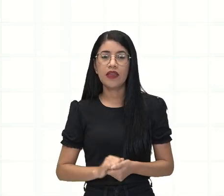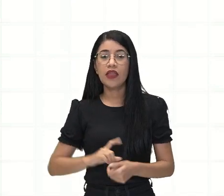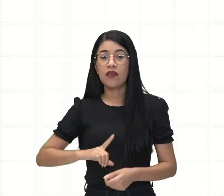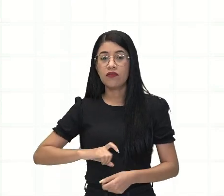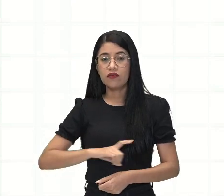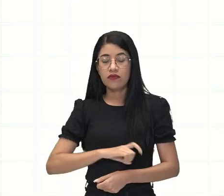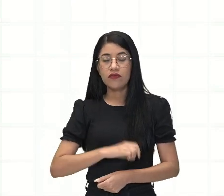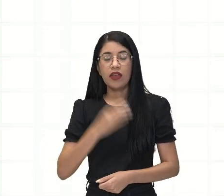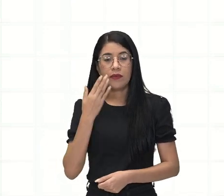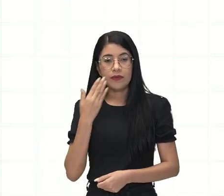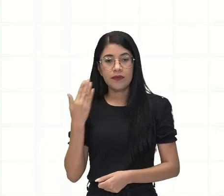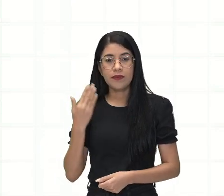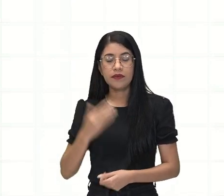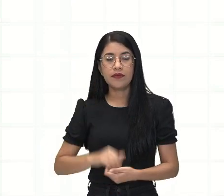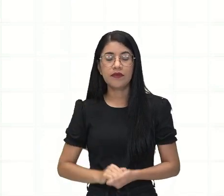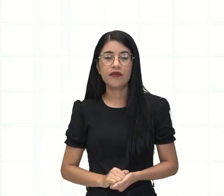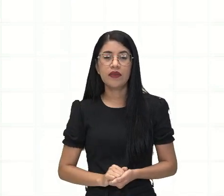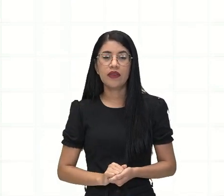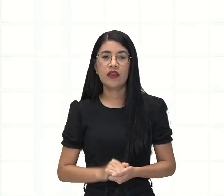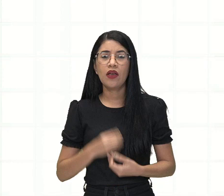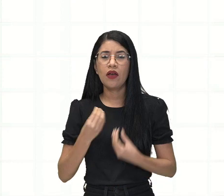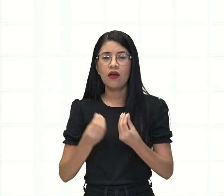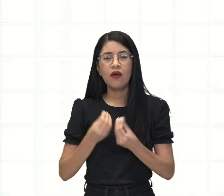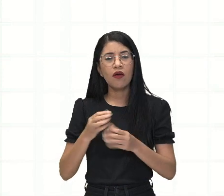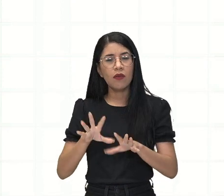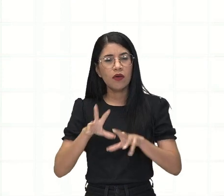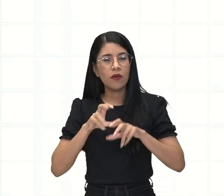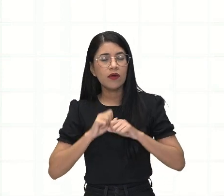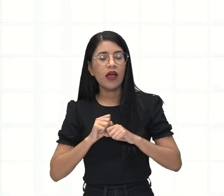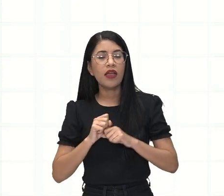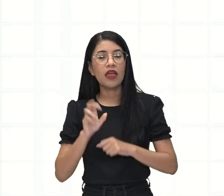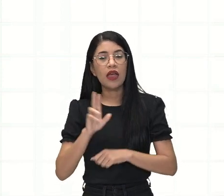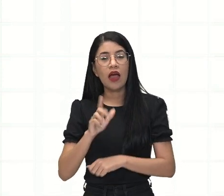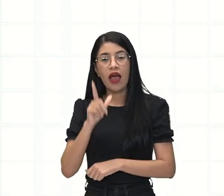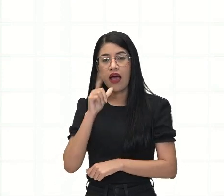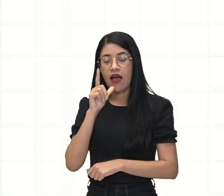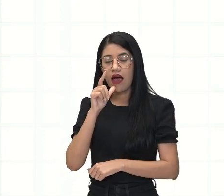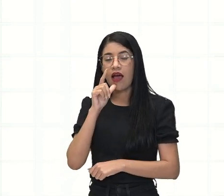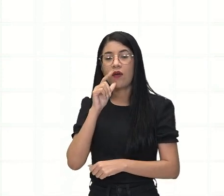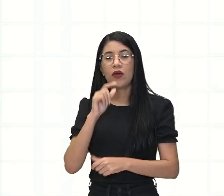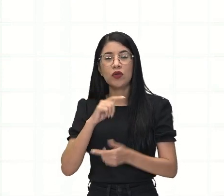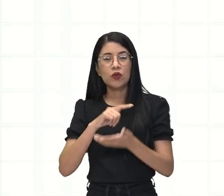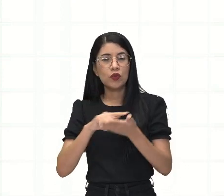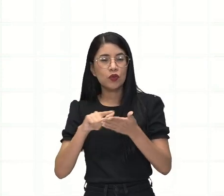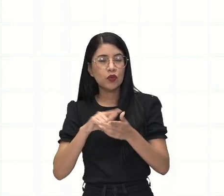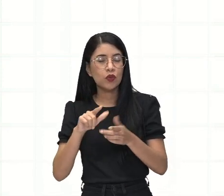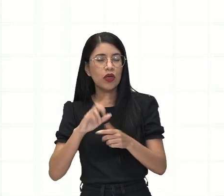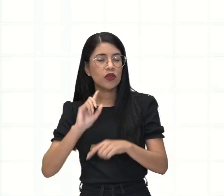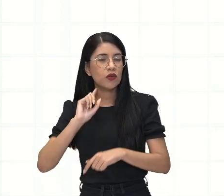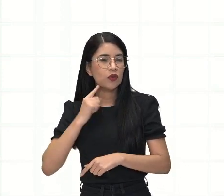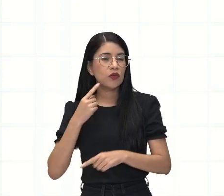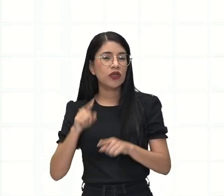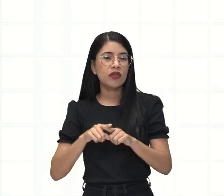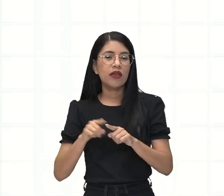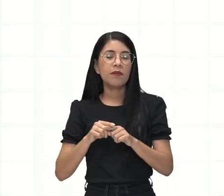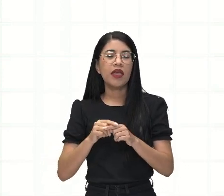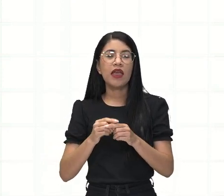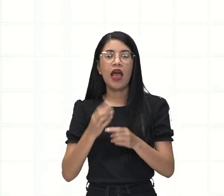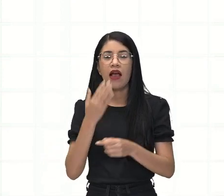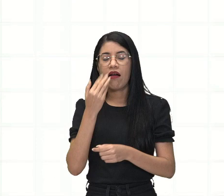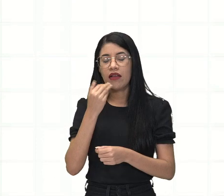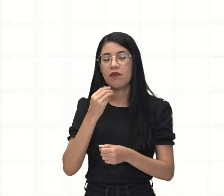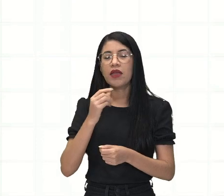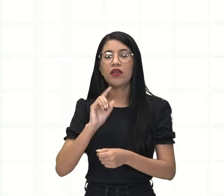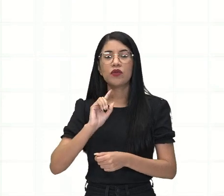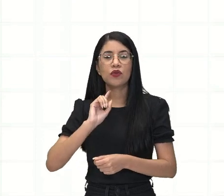lumbricoides. A contaminação é por ingestão de água ou alimentos contaminados com ovos do parasita. Então,